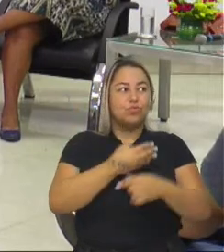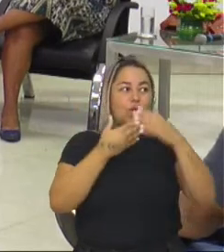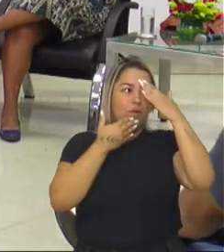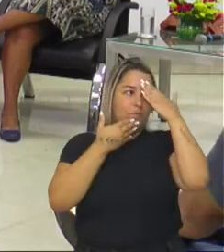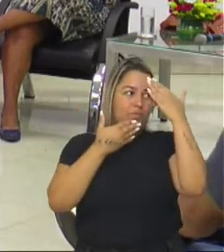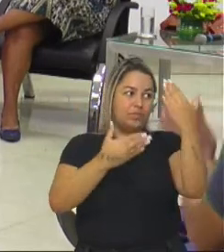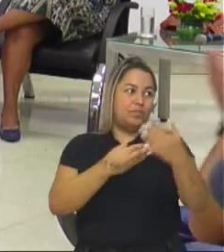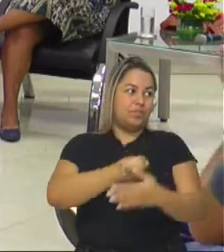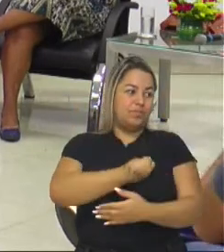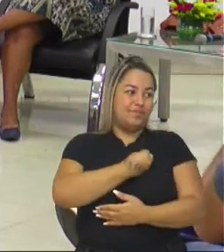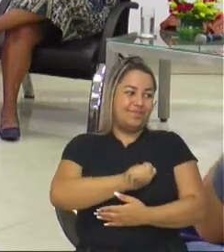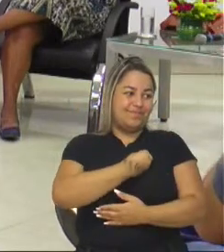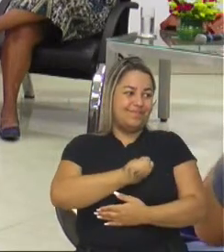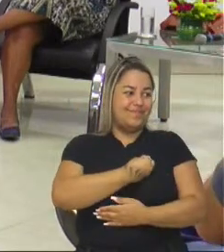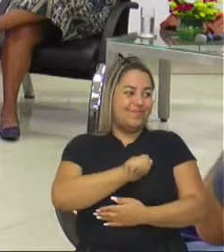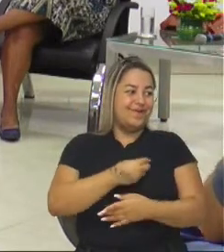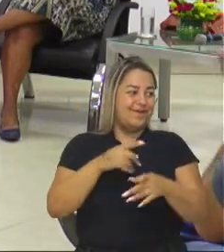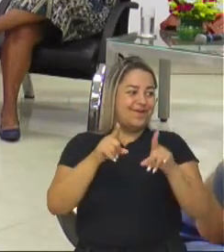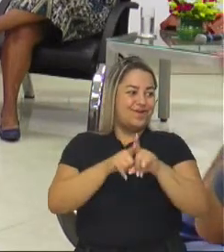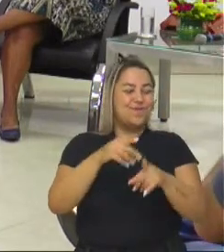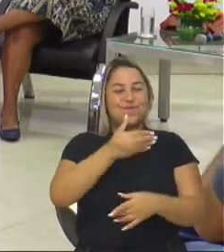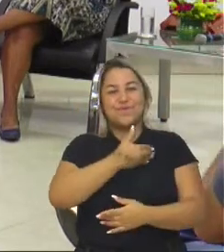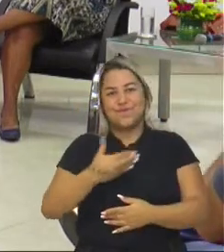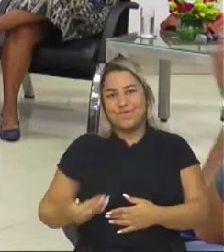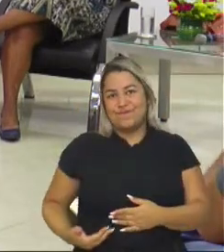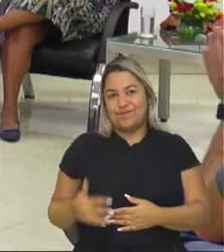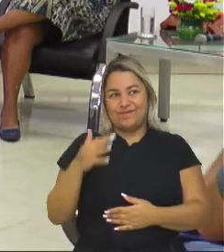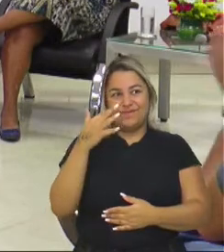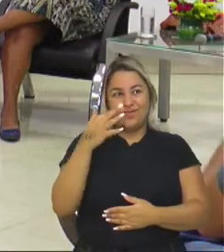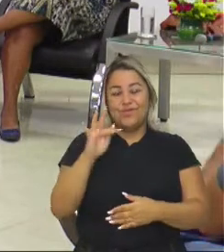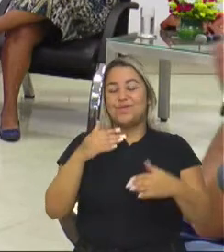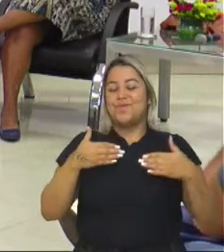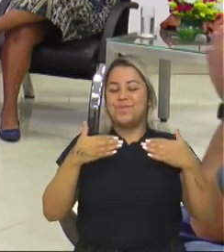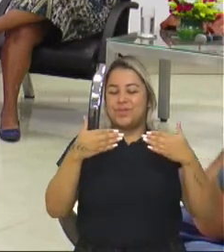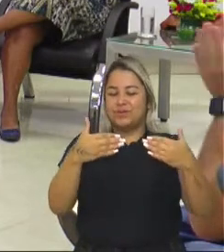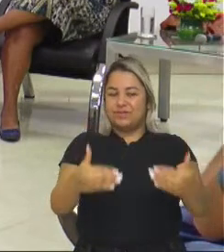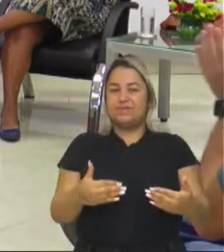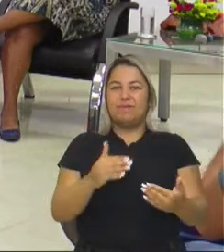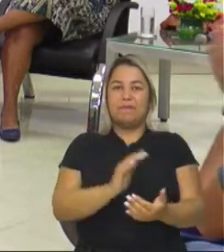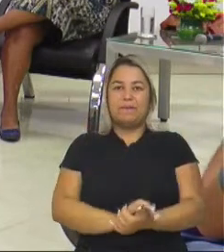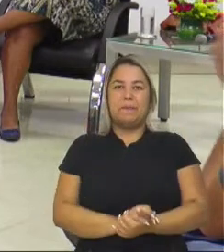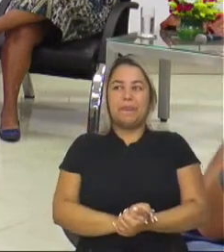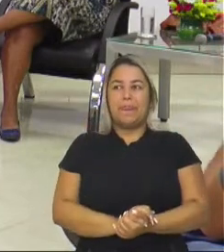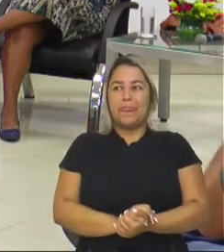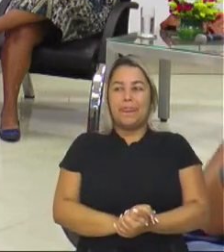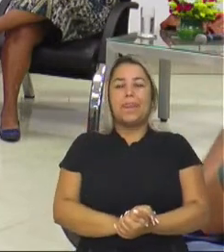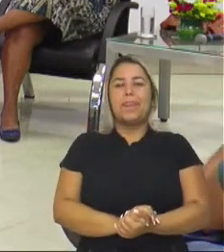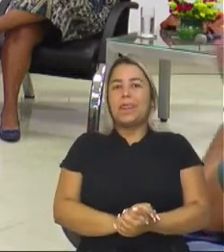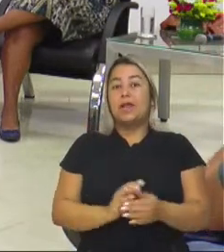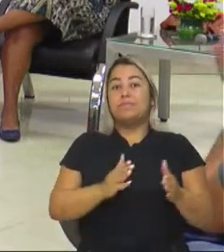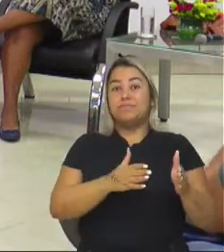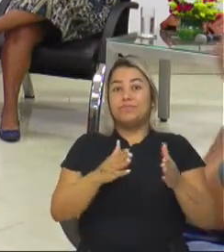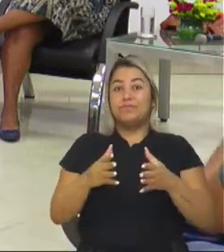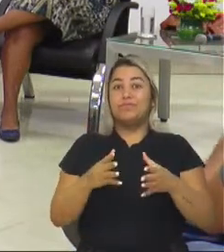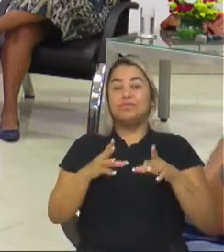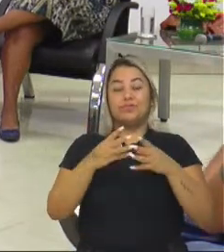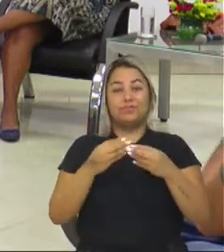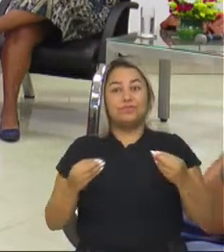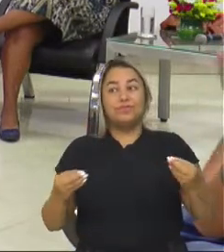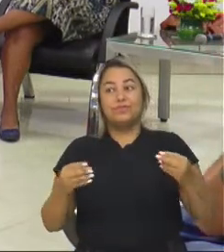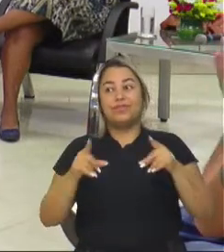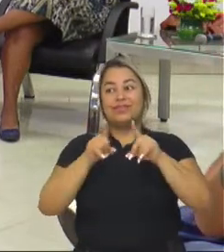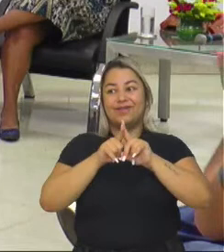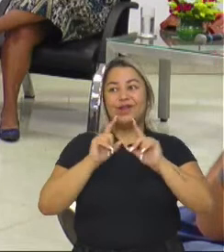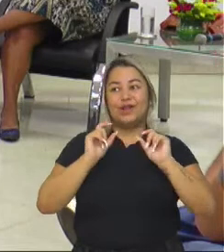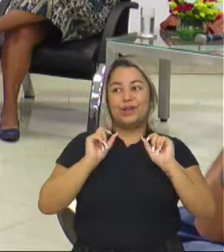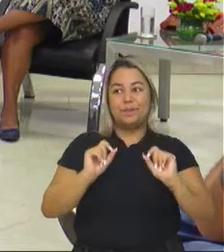por você estar aqui hoje conosco, enquanto governo federal, enquanto ministério. É um processo de cura coletiva, sim. É um processo de